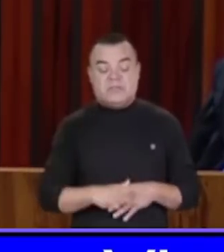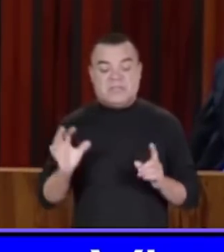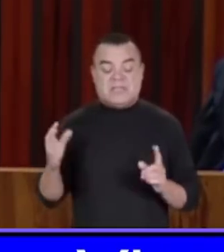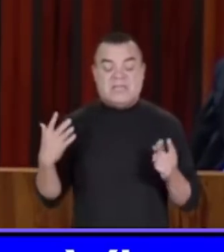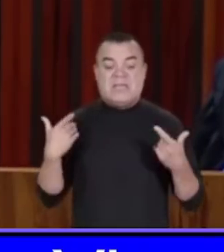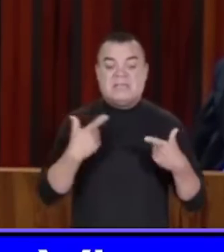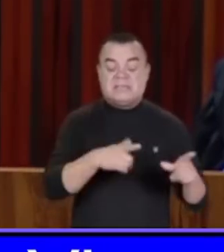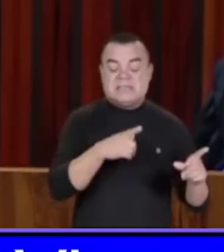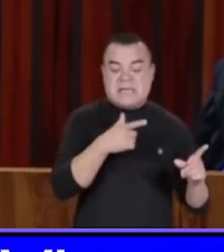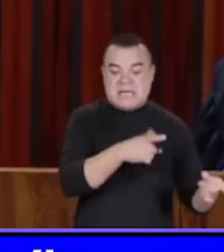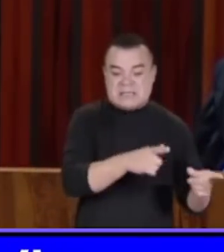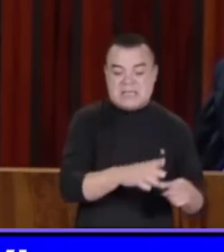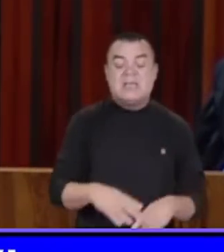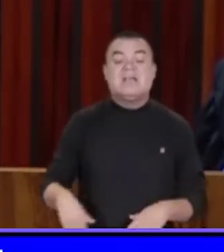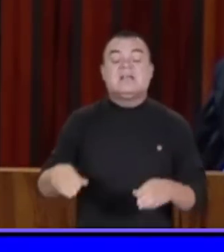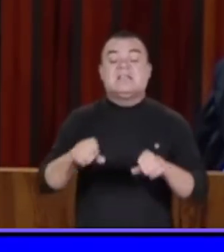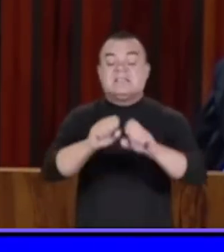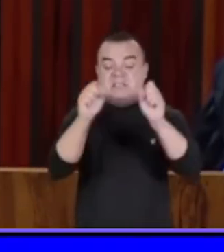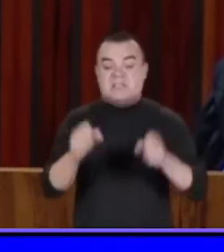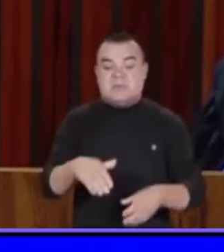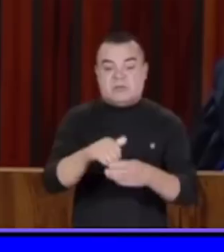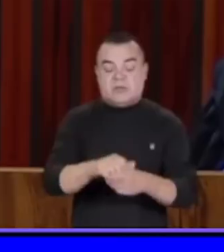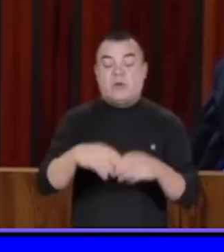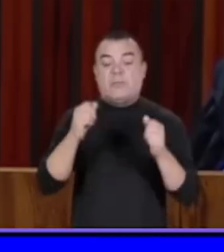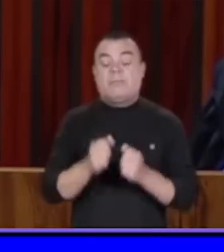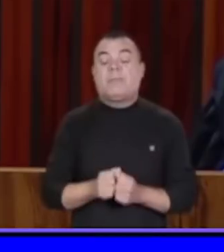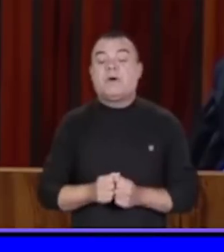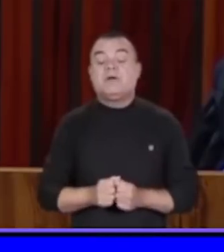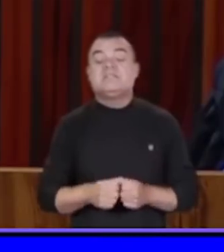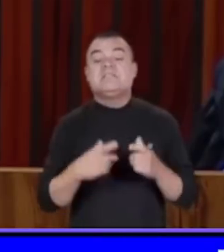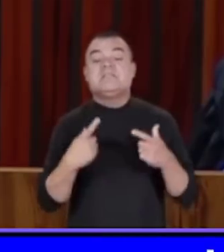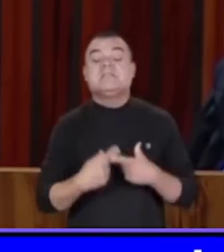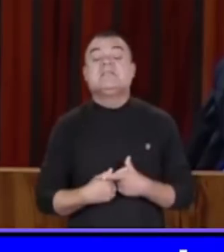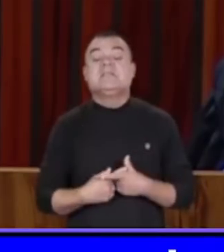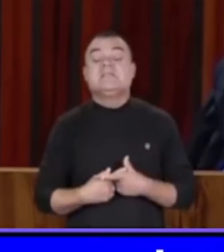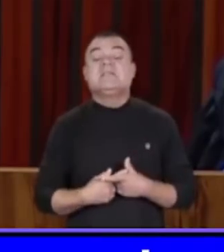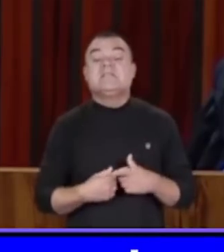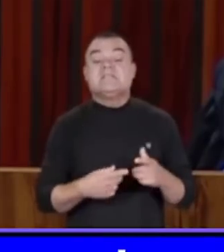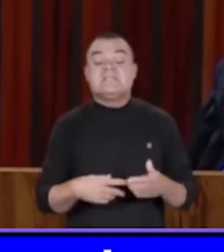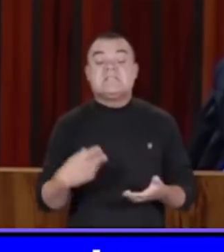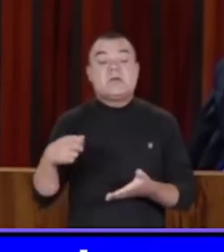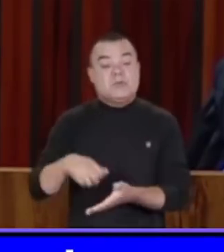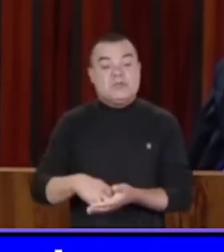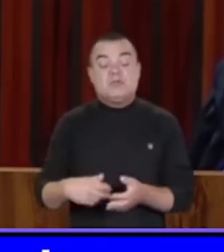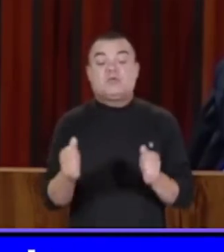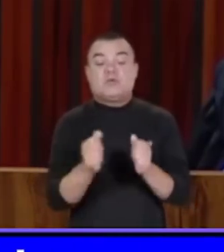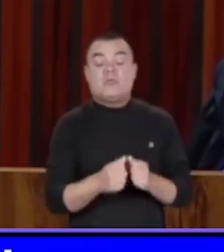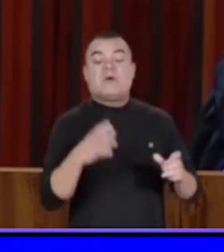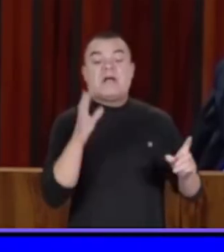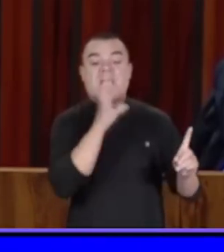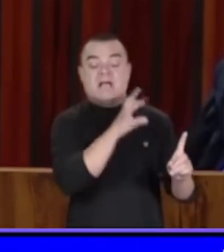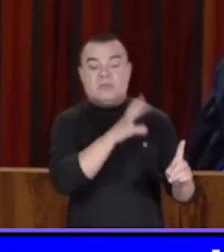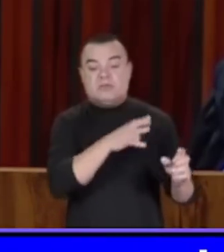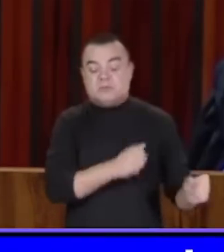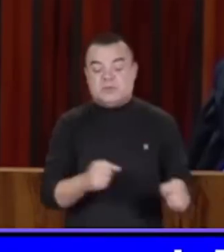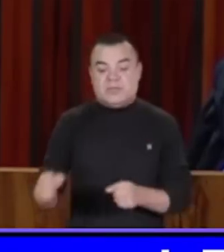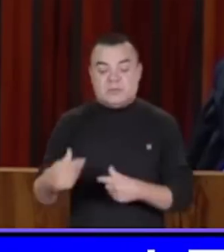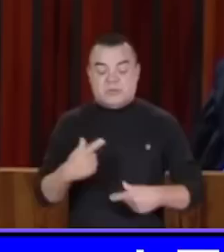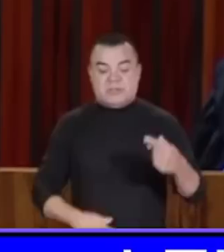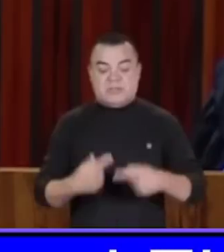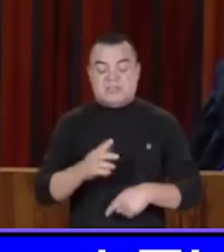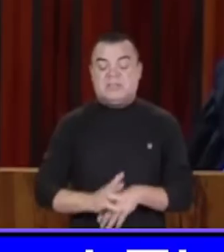sistema eletrônico de votação podem configurar abuso de poder político e ou em uso indevido dos meios